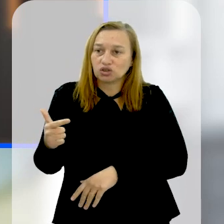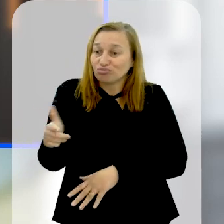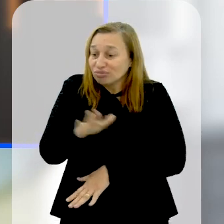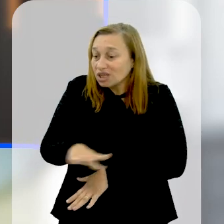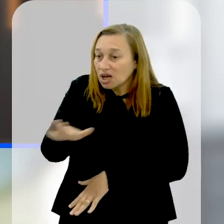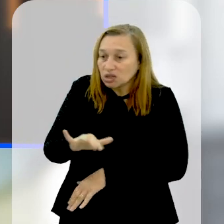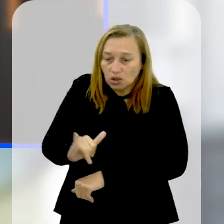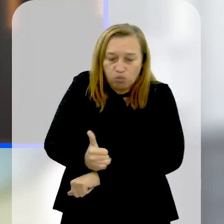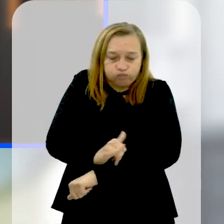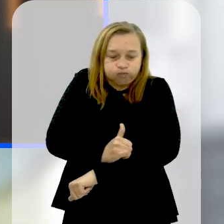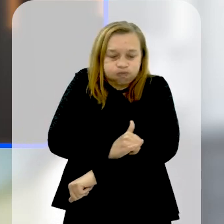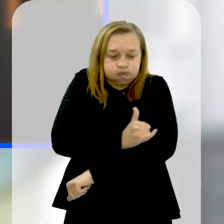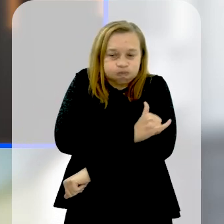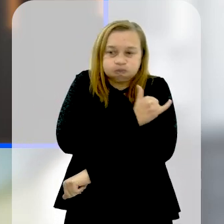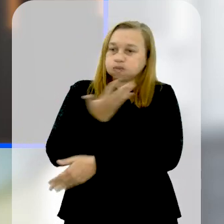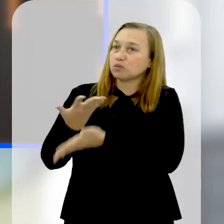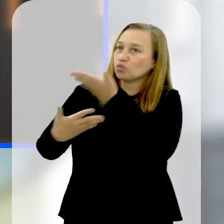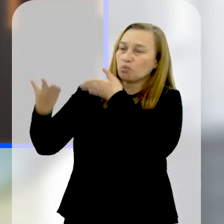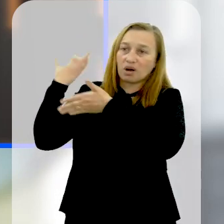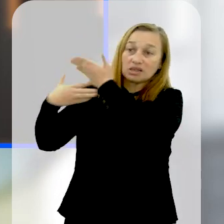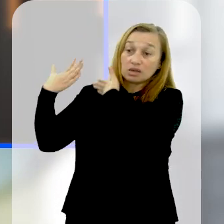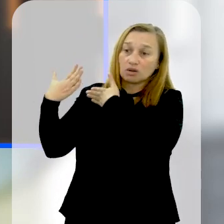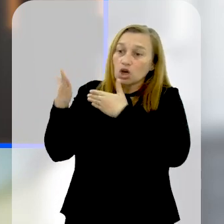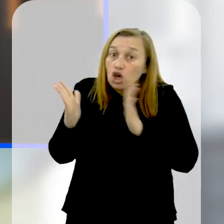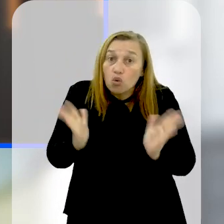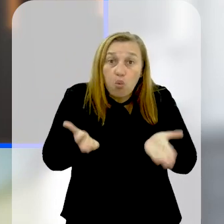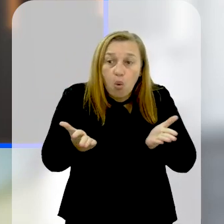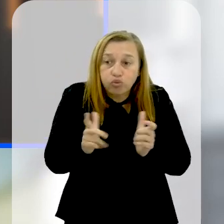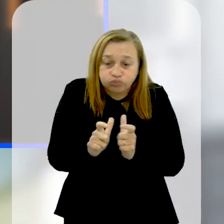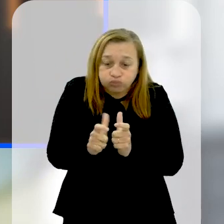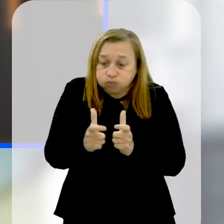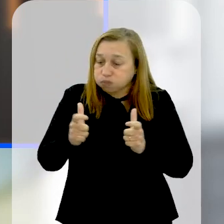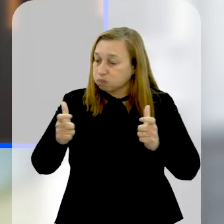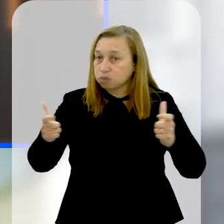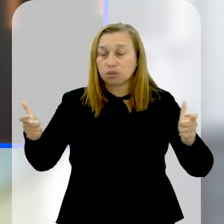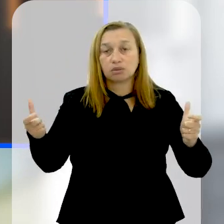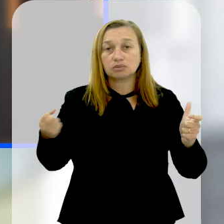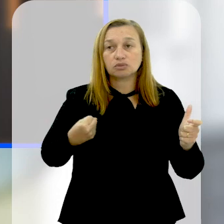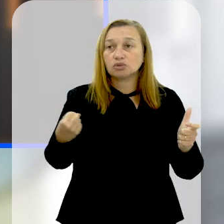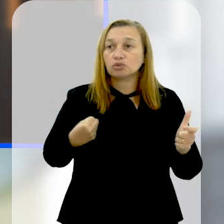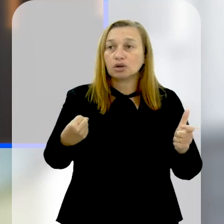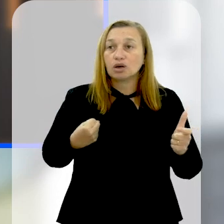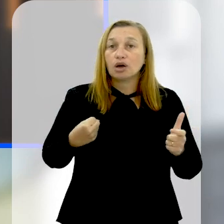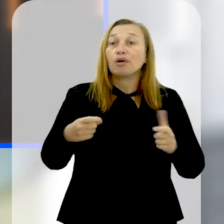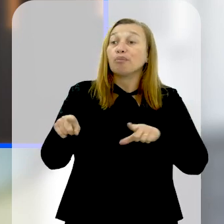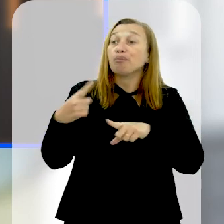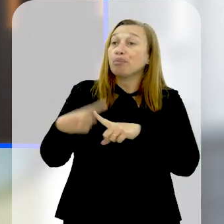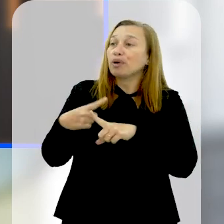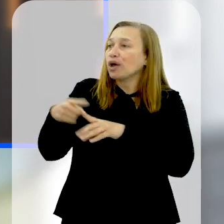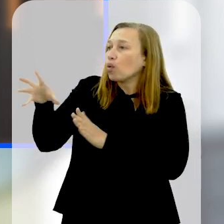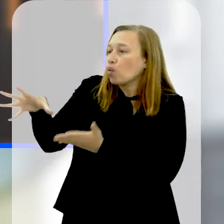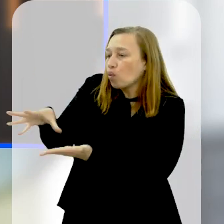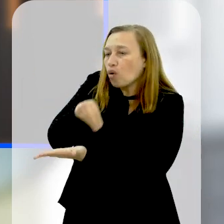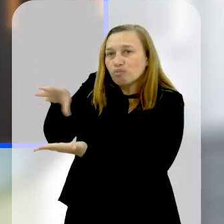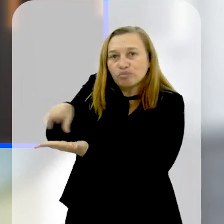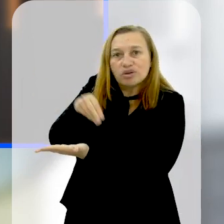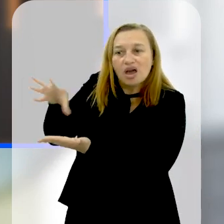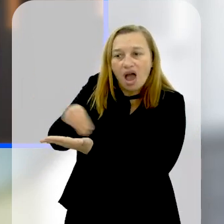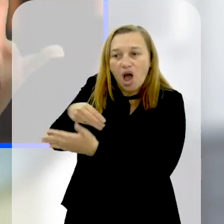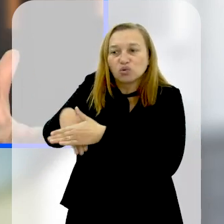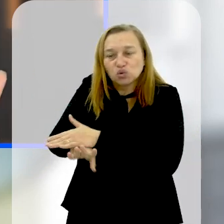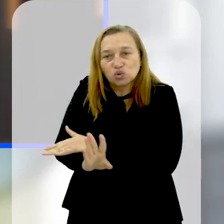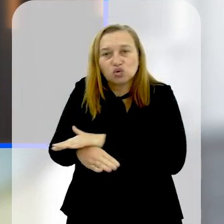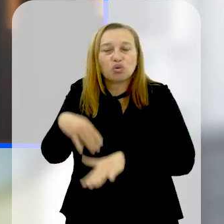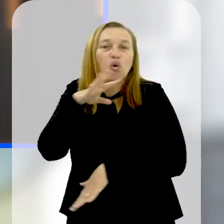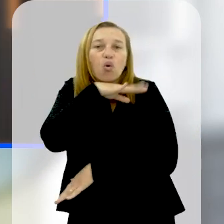né, tantas crianças assim, e que tem aumentado esse número justamente por copiar, né,